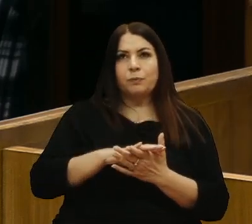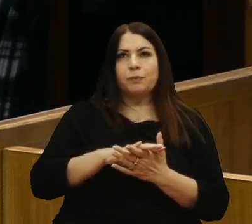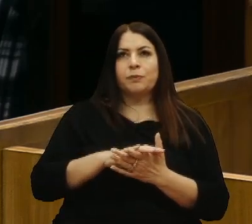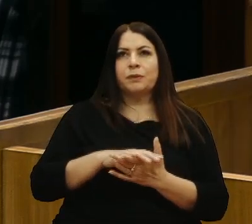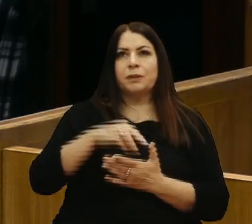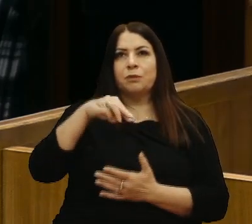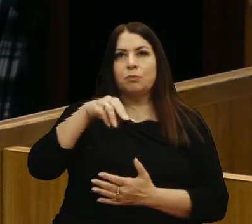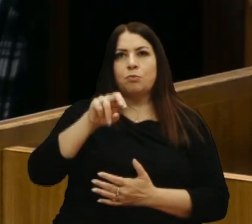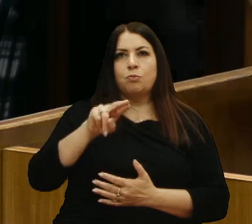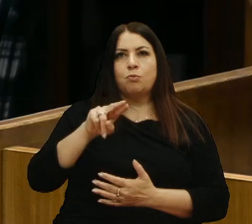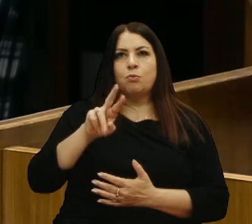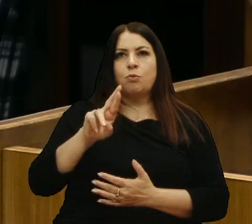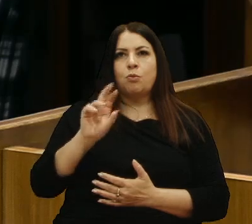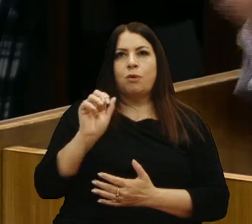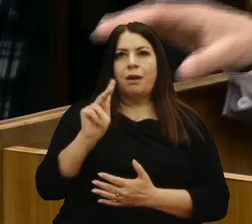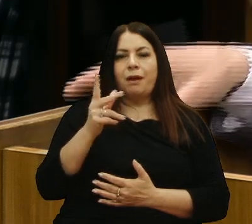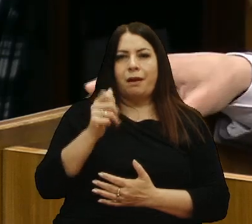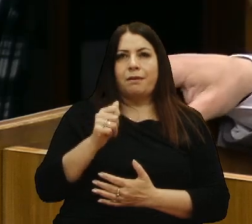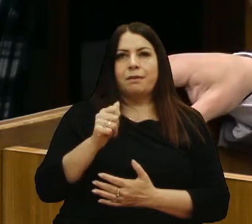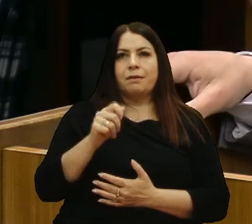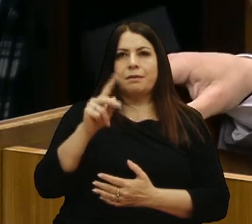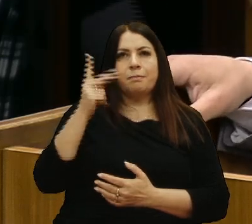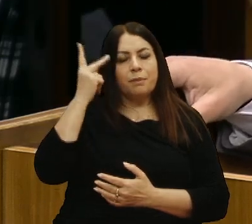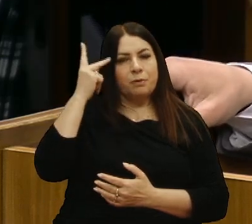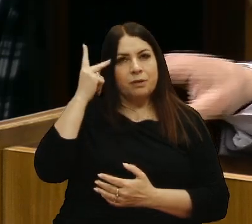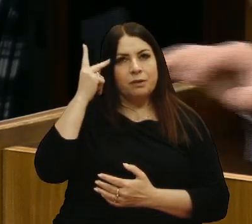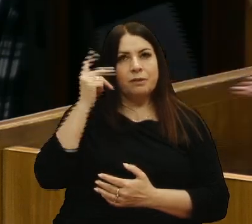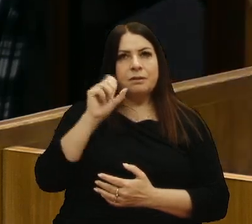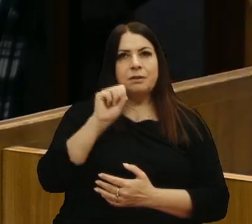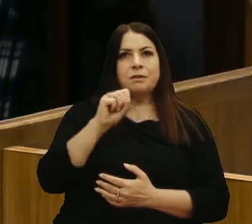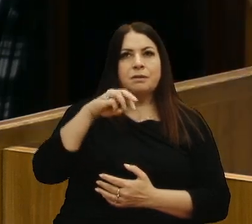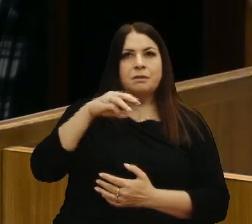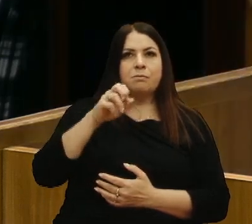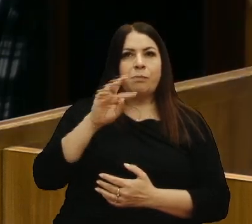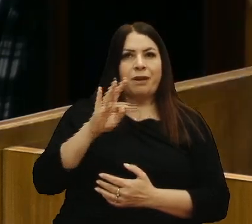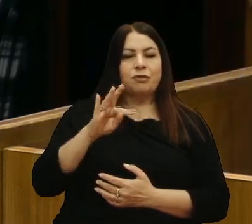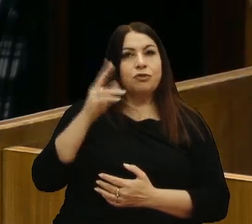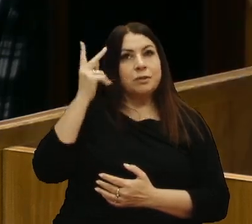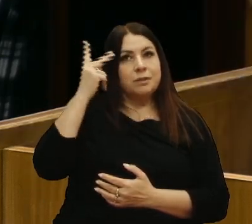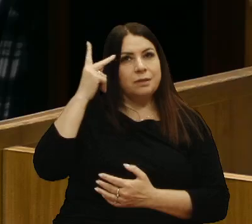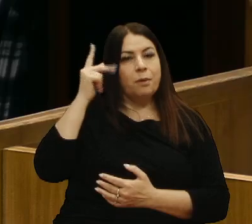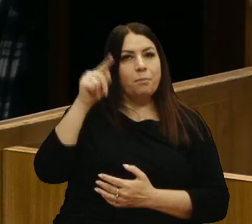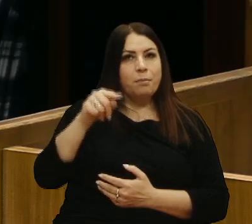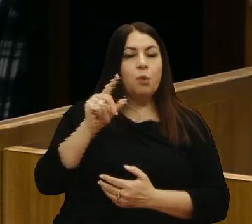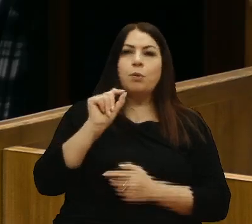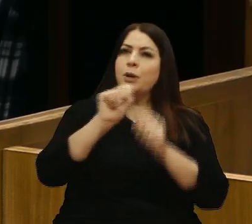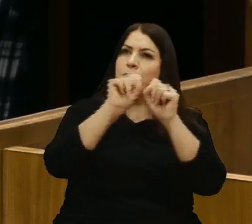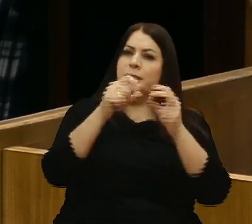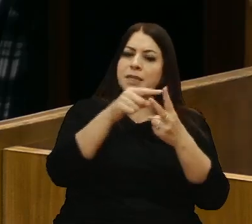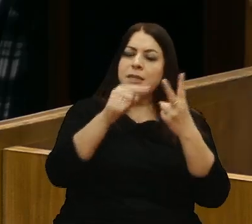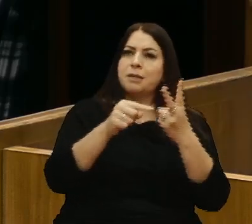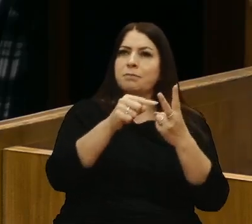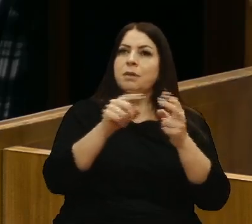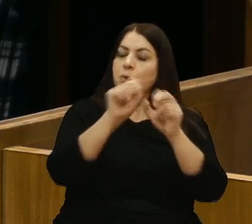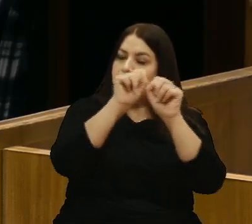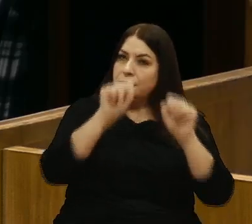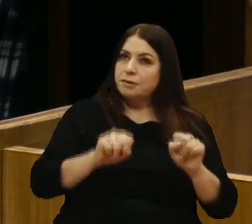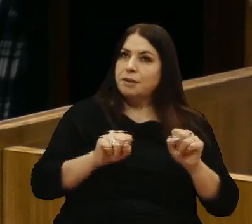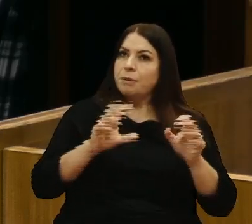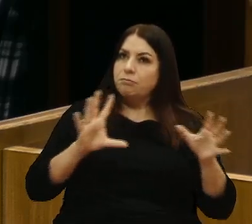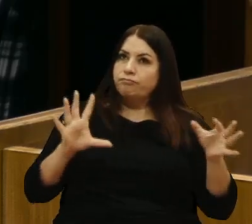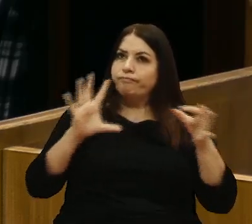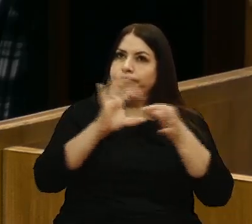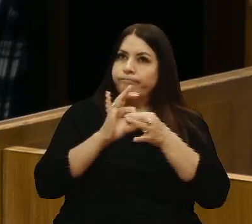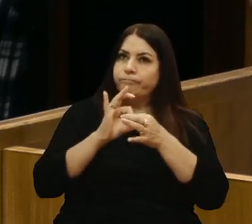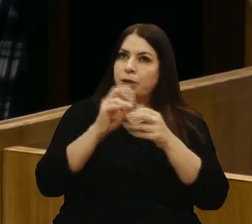Muralha Paulista, que é a responsabilidade do governo do estado, e o Smart Sampa. O que consiste esse sistema? É um sistema integrado